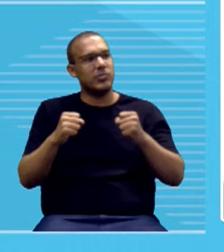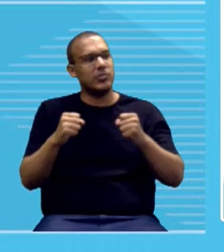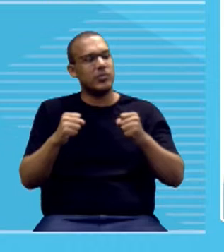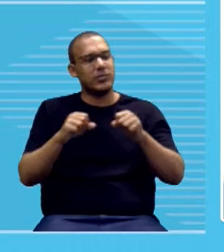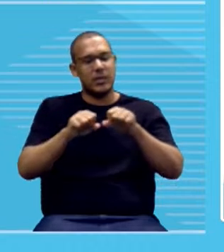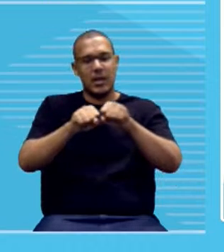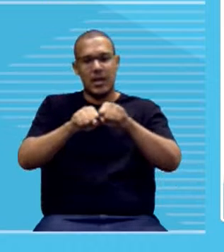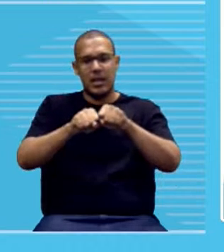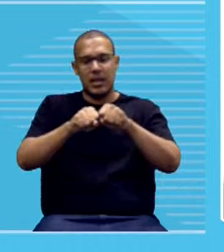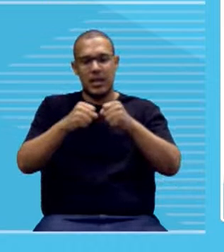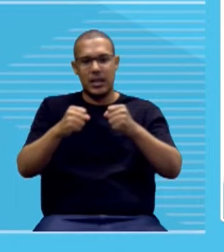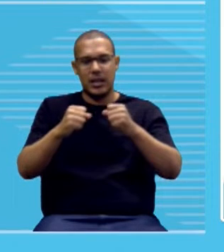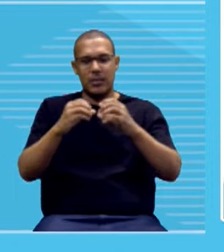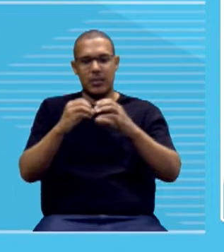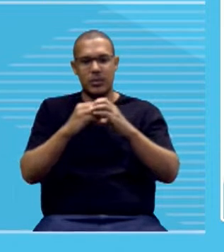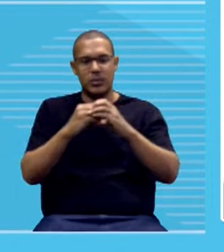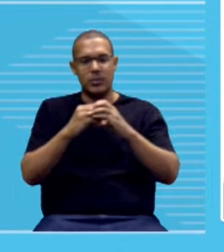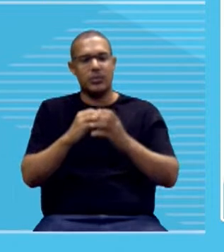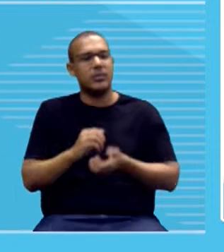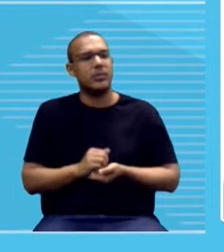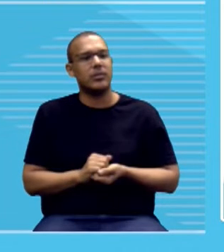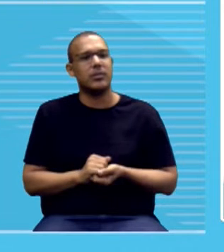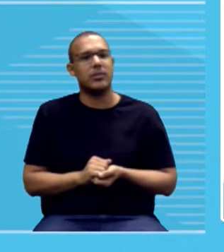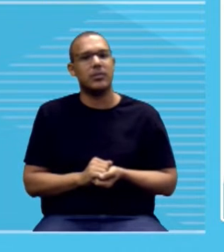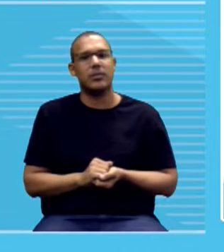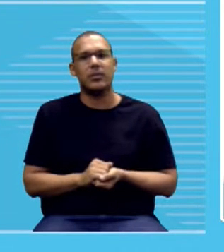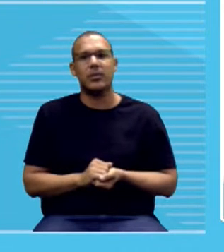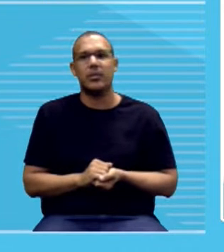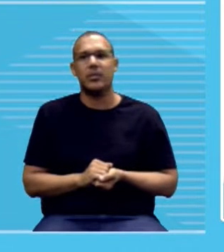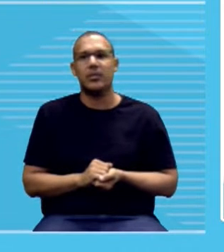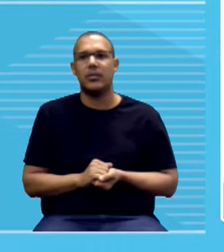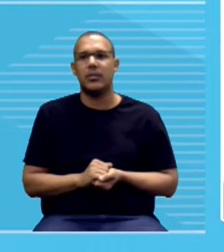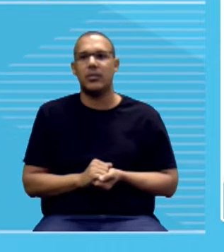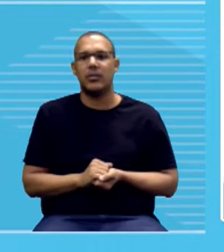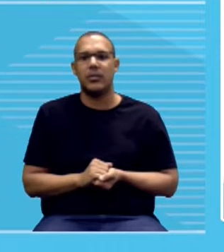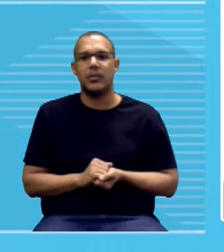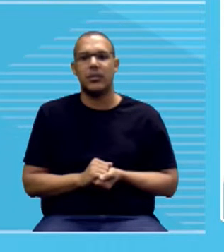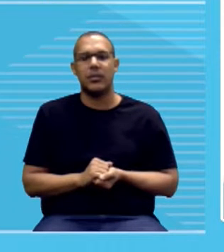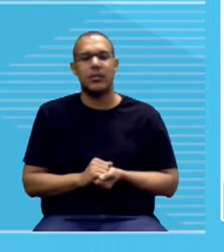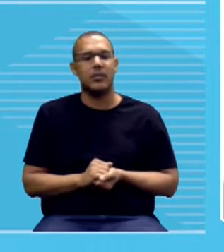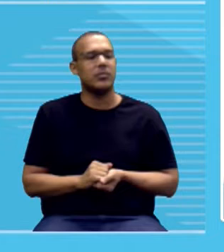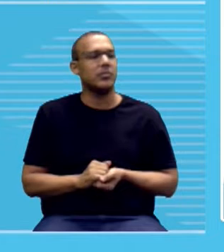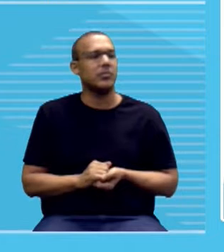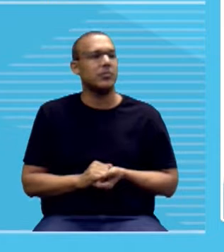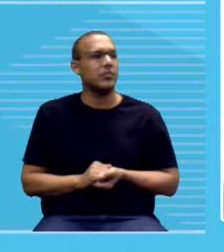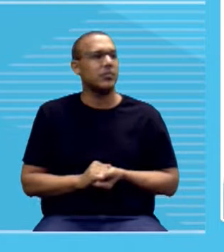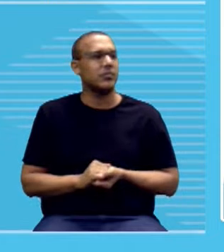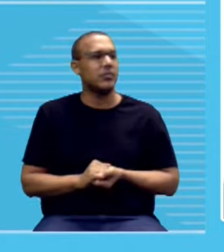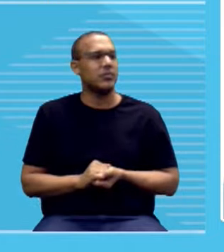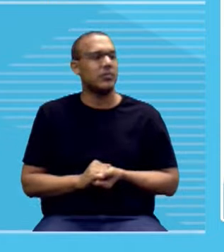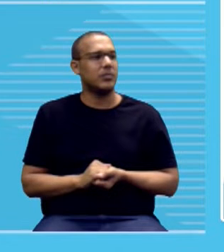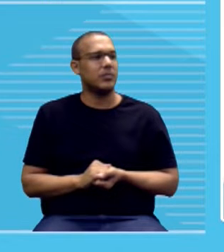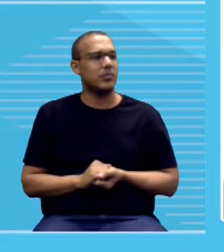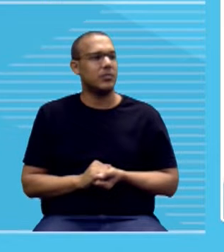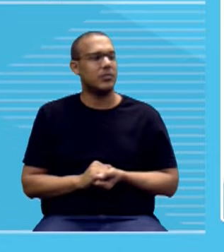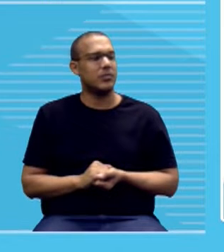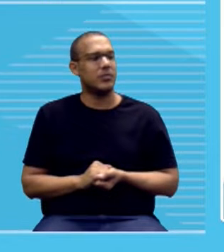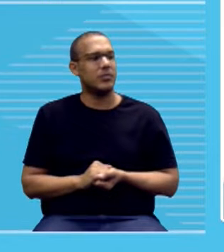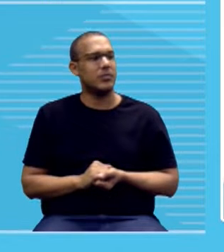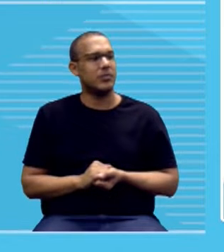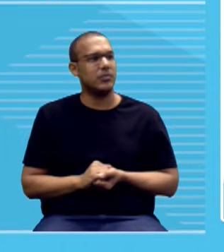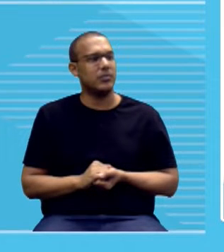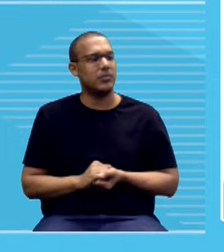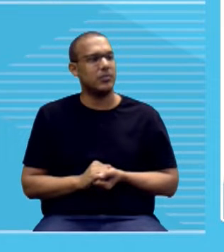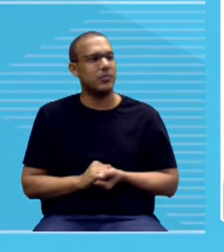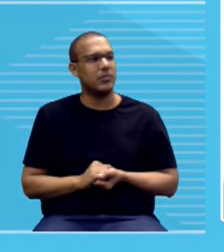do núcleo. Uma fissão é uma quebra daquele meu núcleo, é o rompimento dele. E